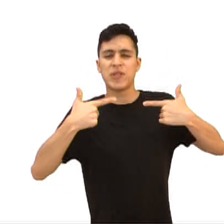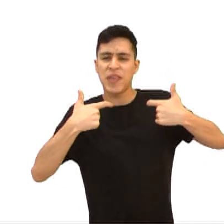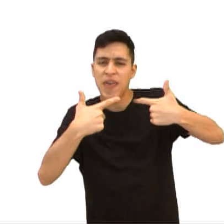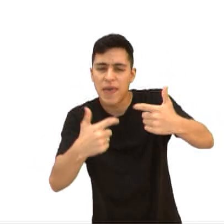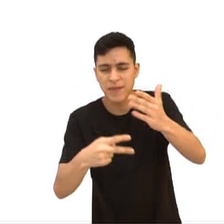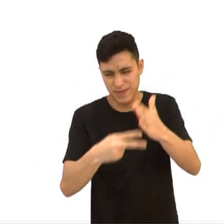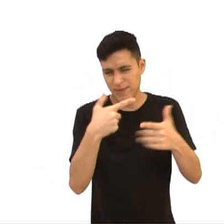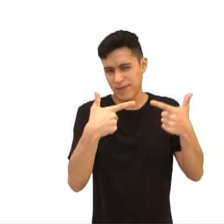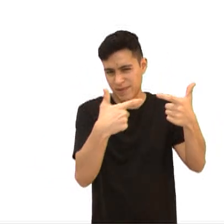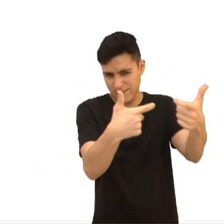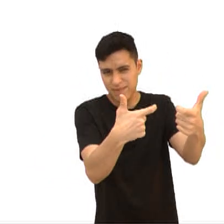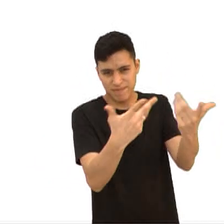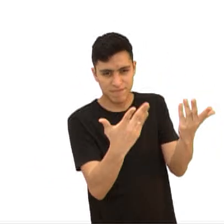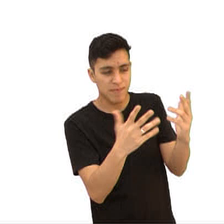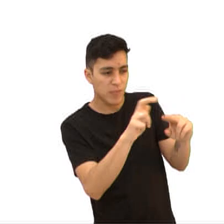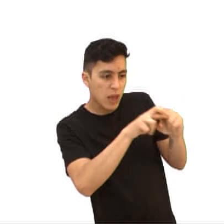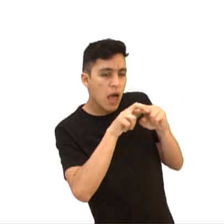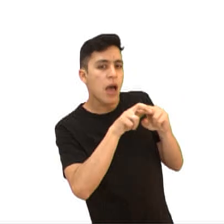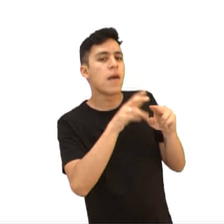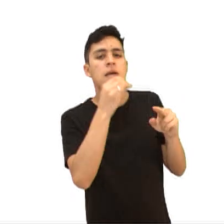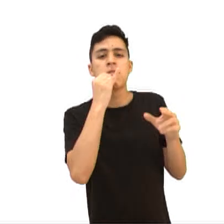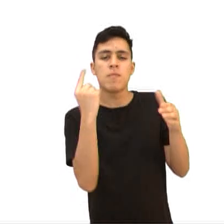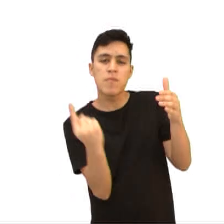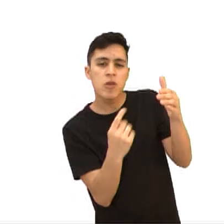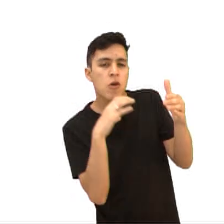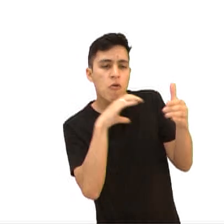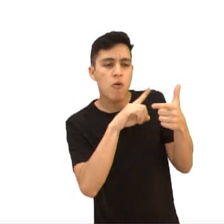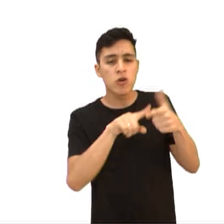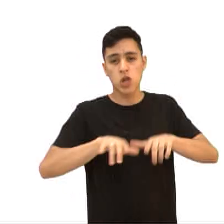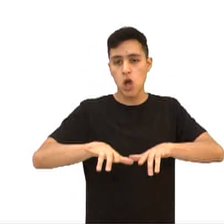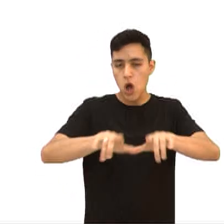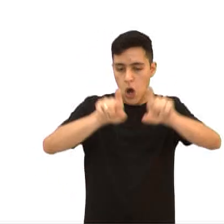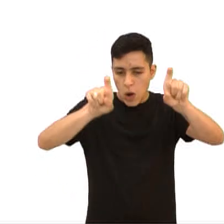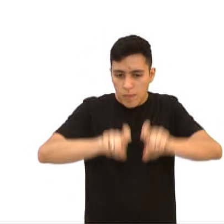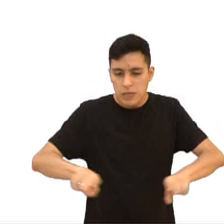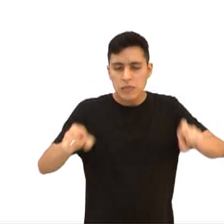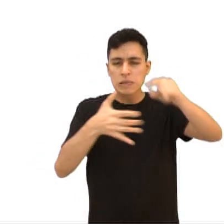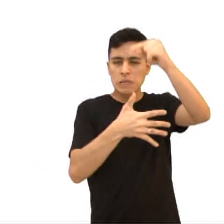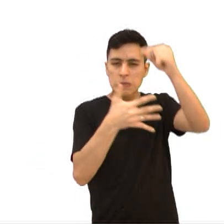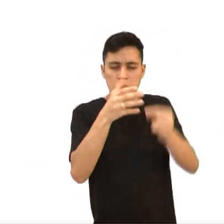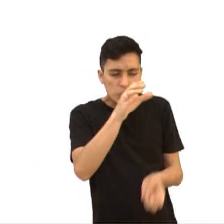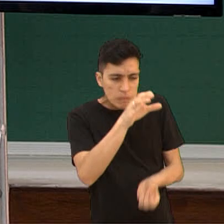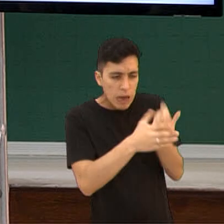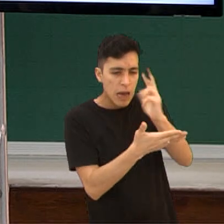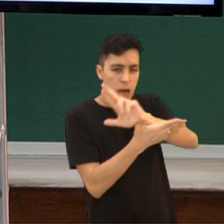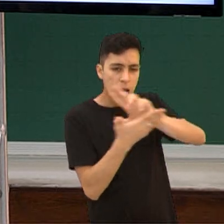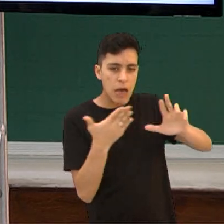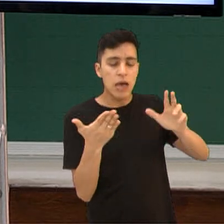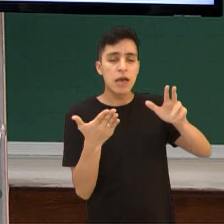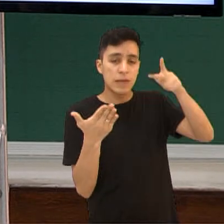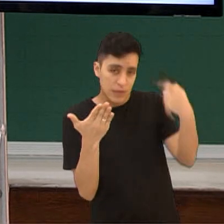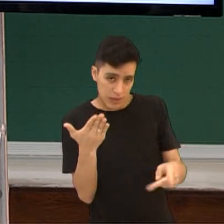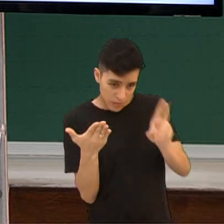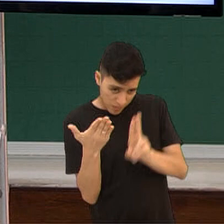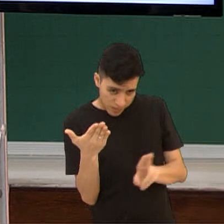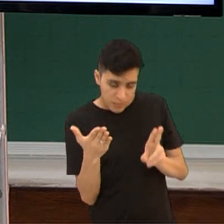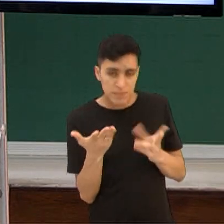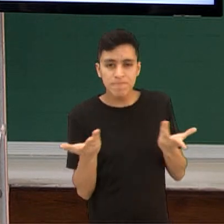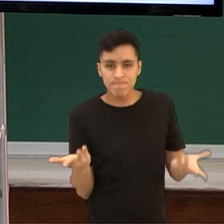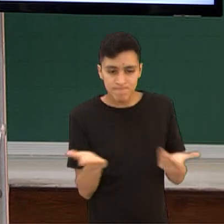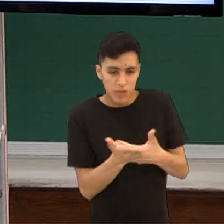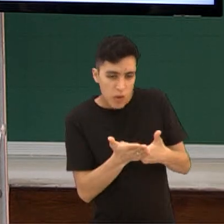Guerra principalmente. Como, por exemplo, o micro-ondas, os computadores, entre tantas outras invenções que a gente utilizava, né? Que